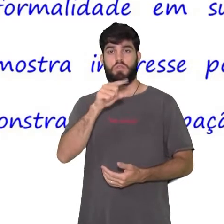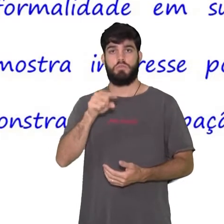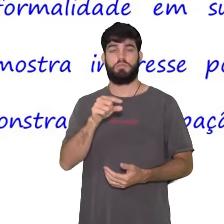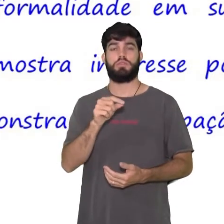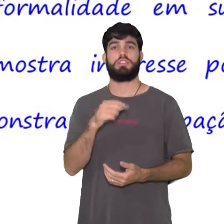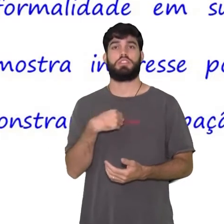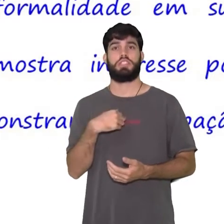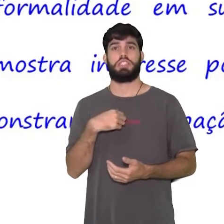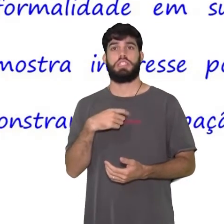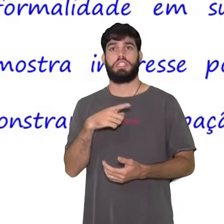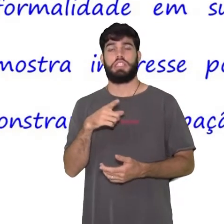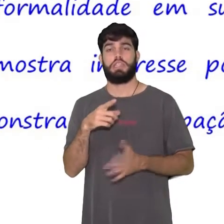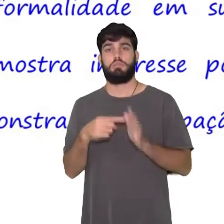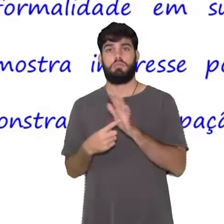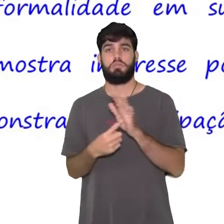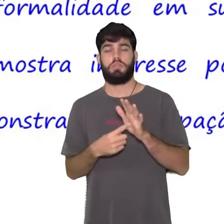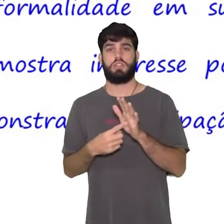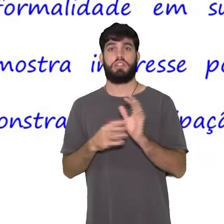observação